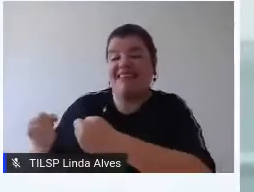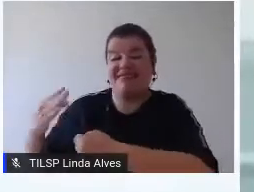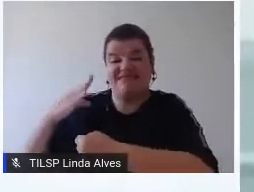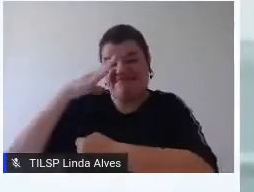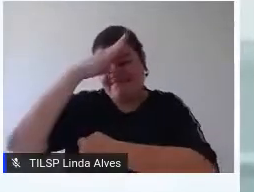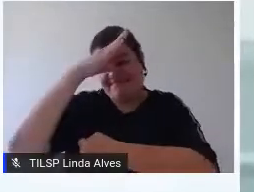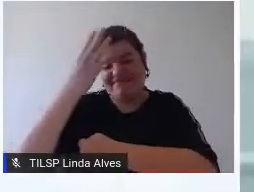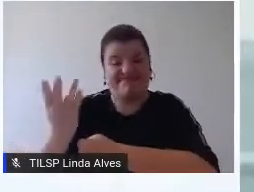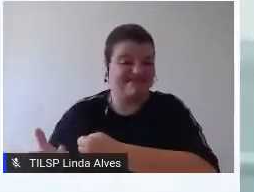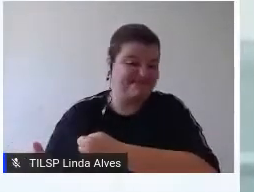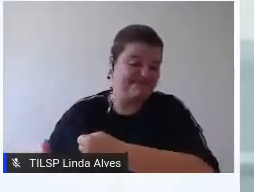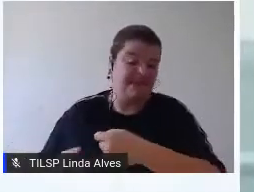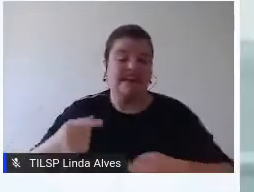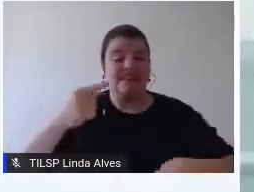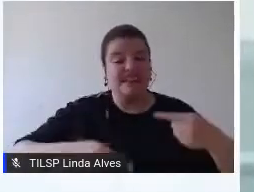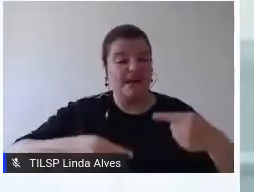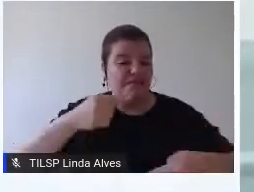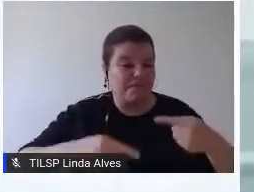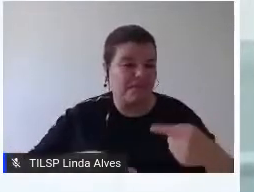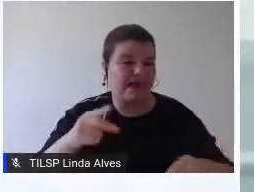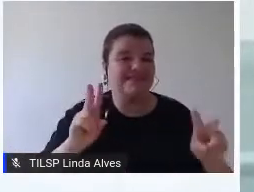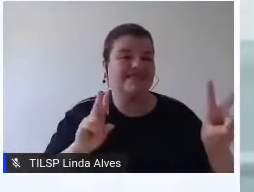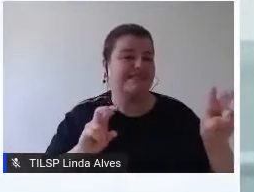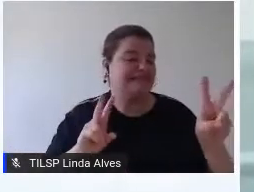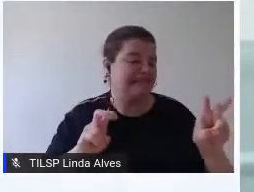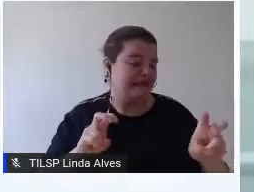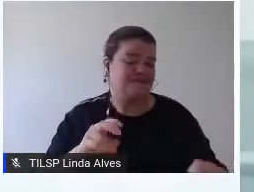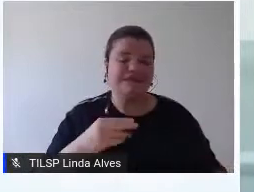participará do debate dos grandes temas